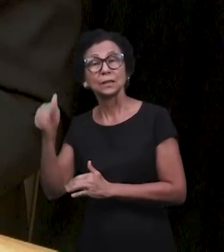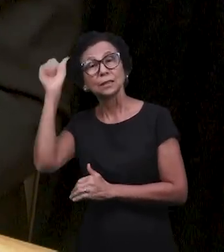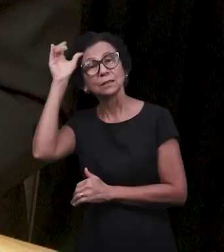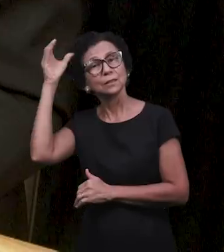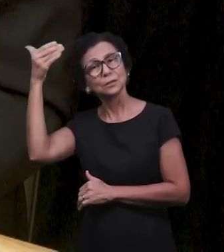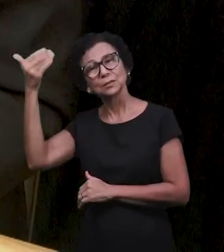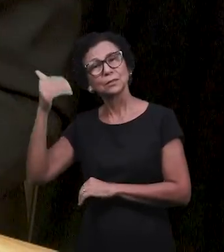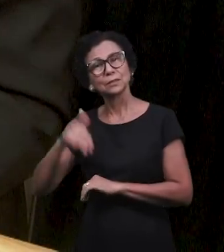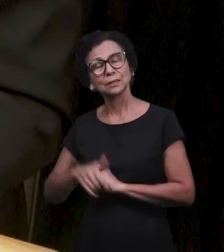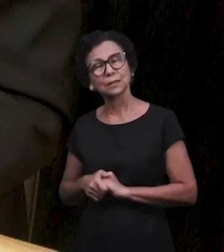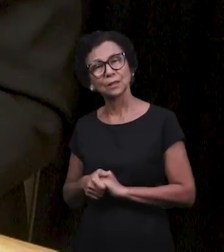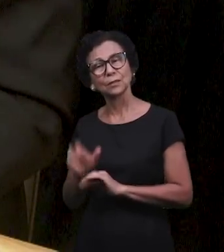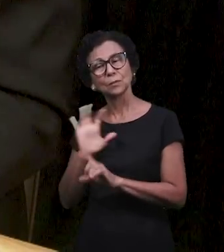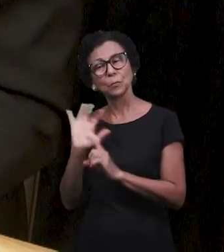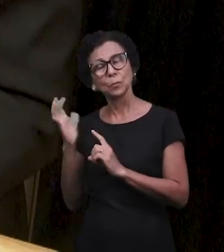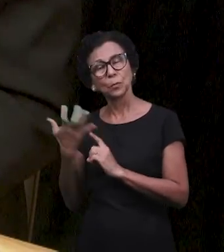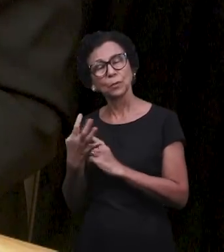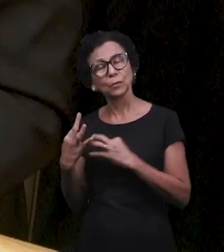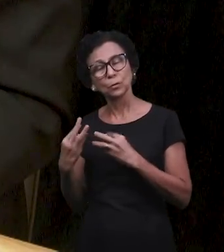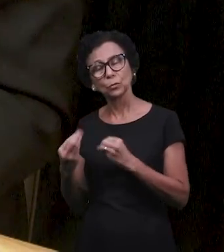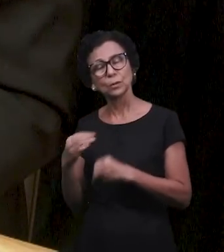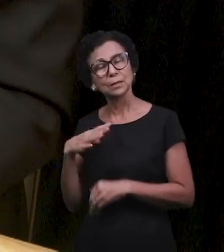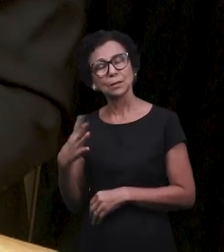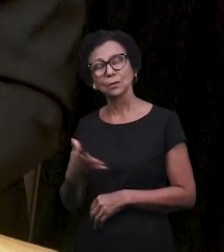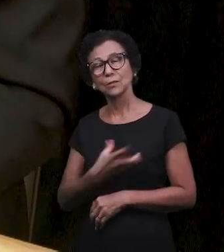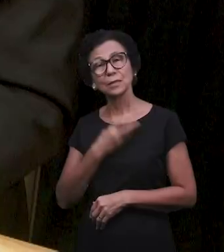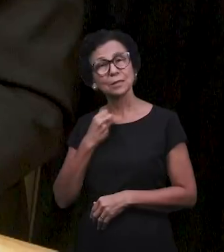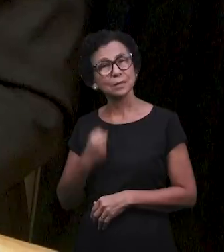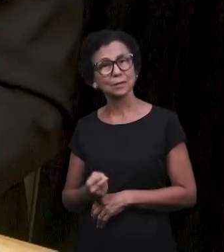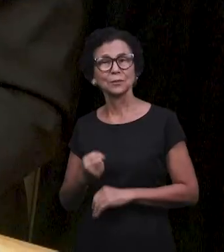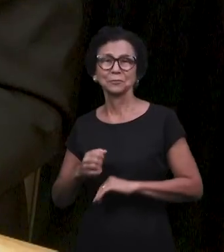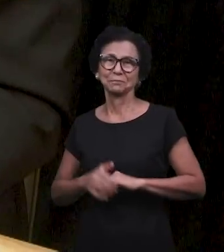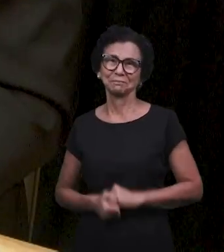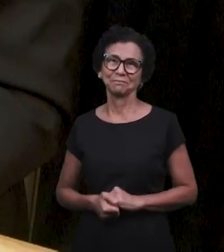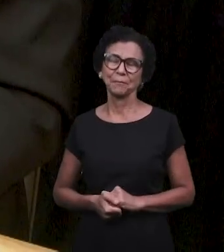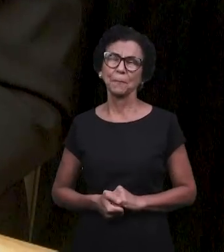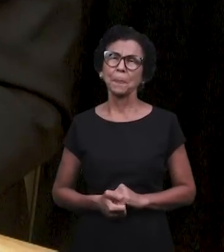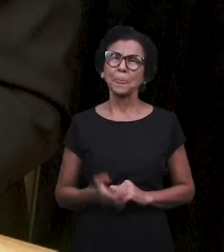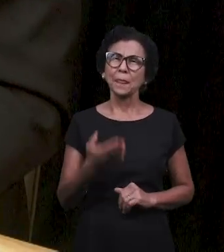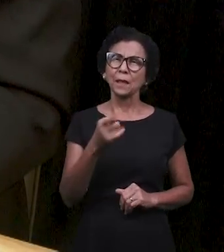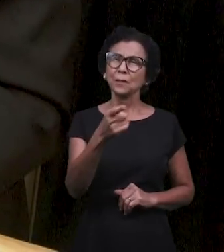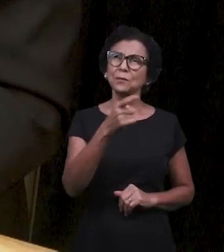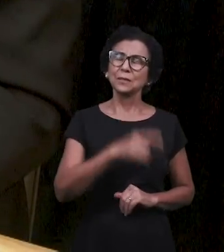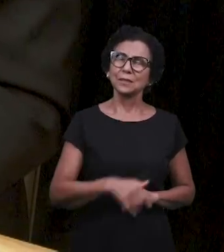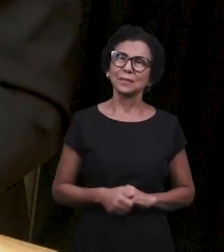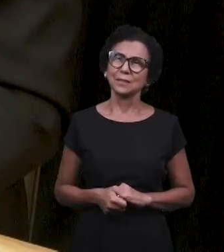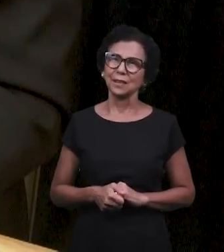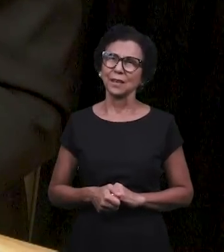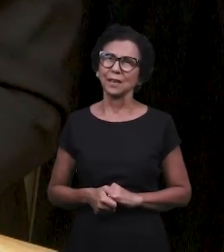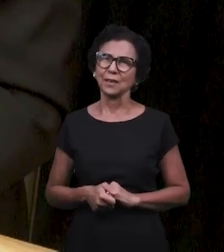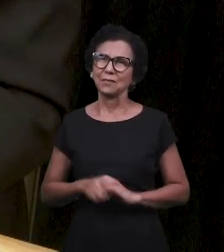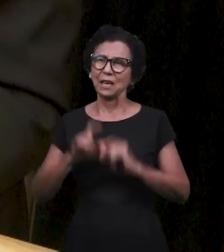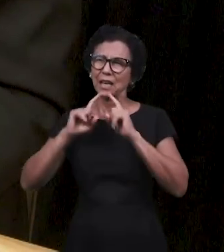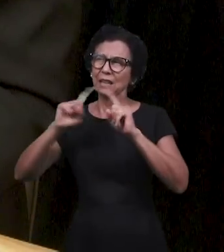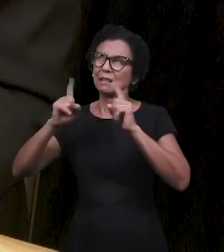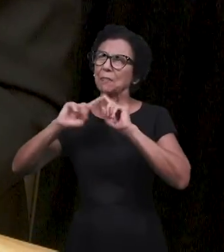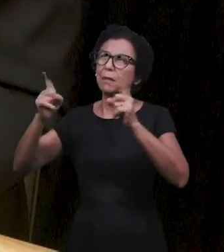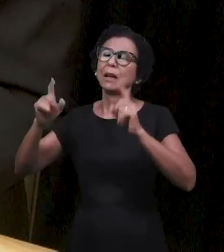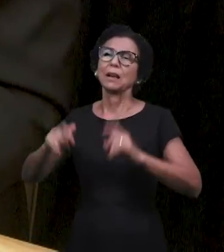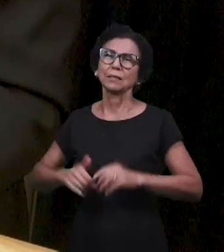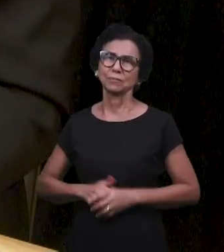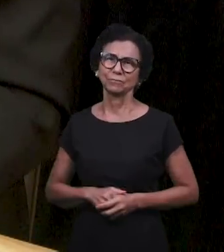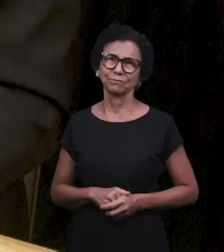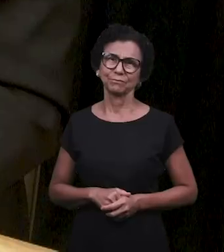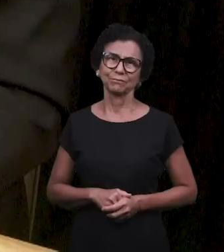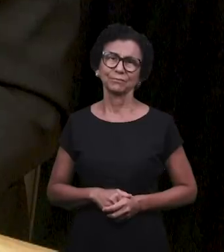Deus providenciou para nós uma grande salvação. Ela está aí, está diante de você. E você vai lá e você vai ferir a rocha. E